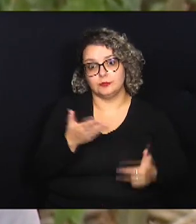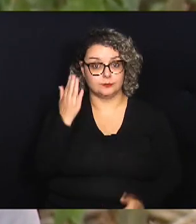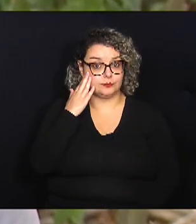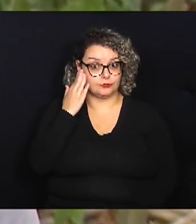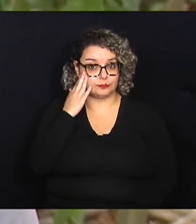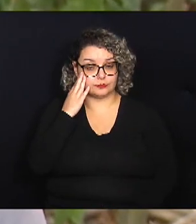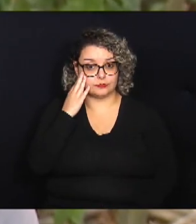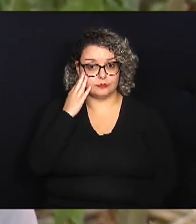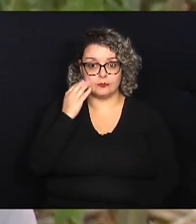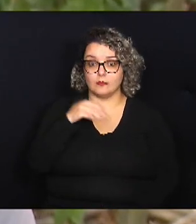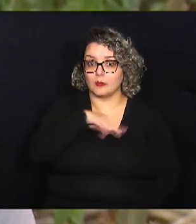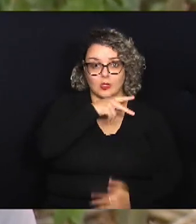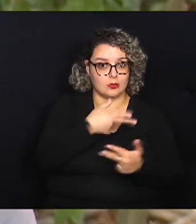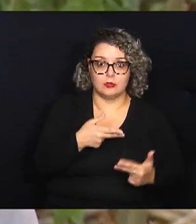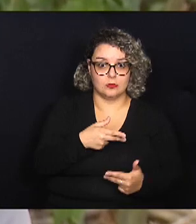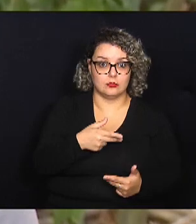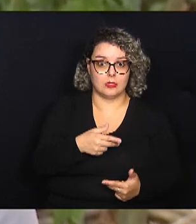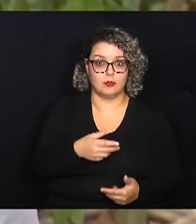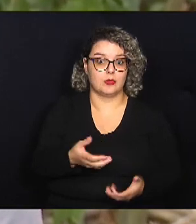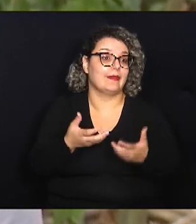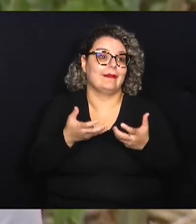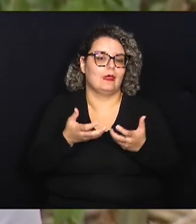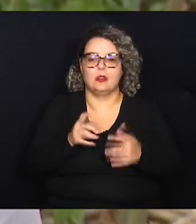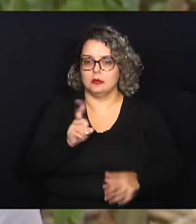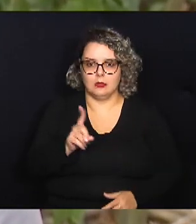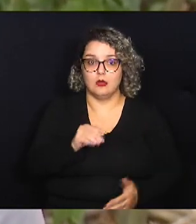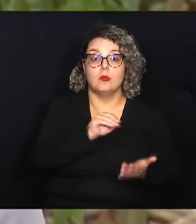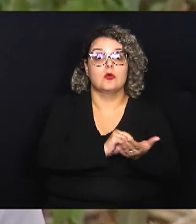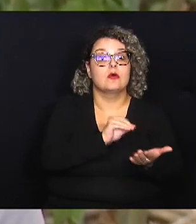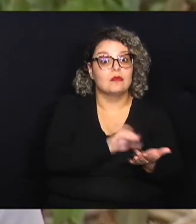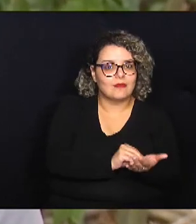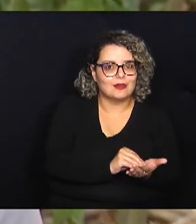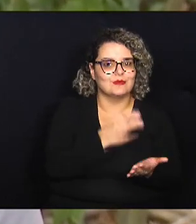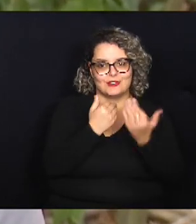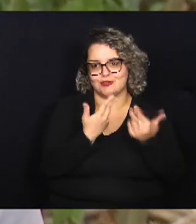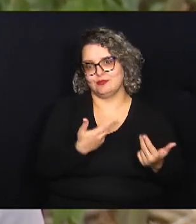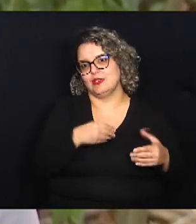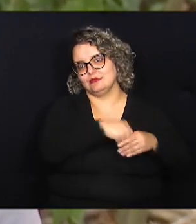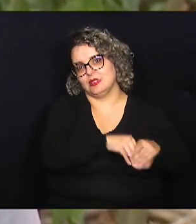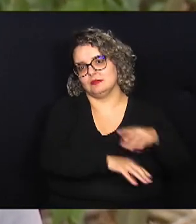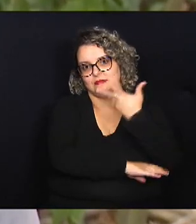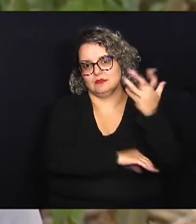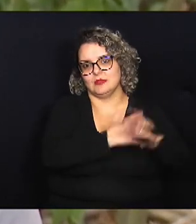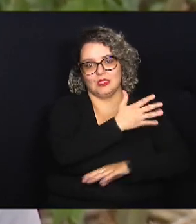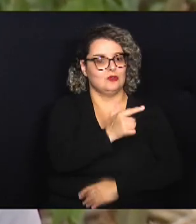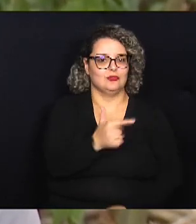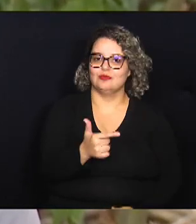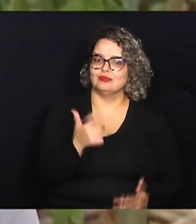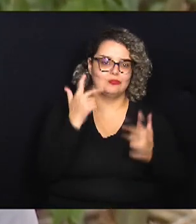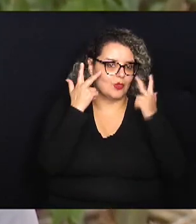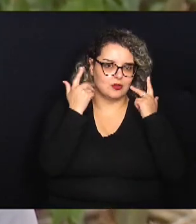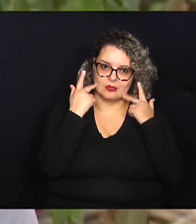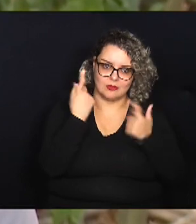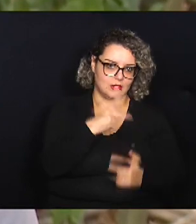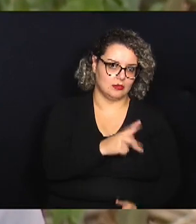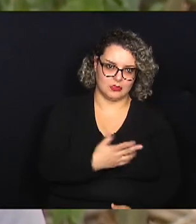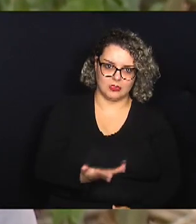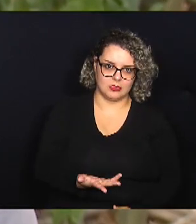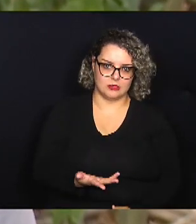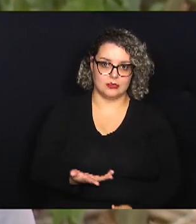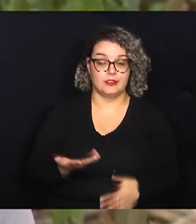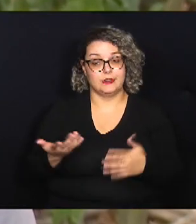não estão lá por opção, eles estão lá por falta de opção. Né? Eles não têm mais o ambiente natural deles. né? Então